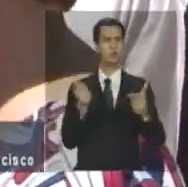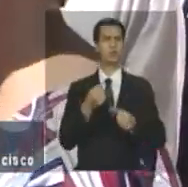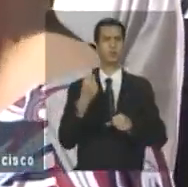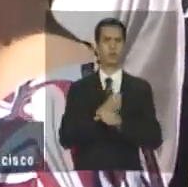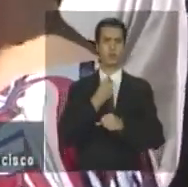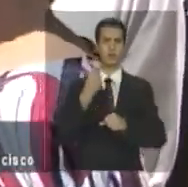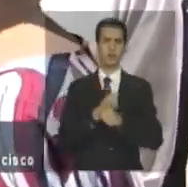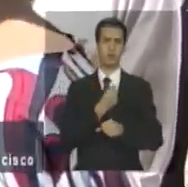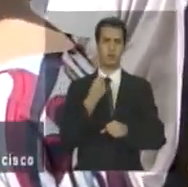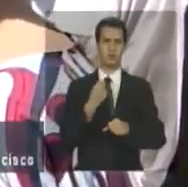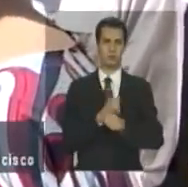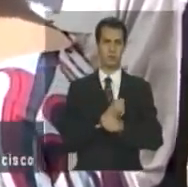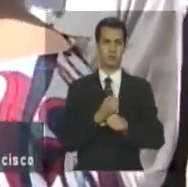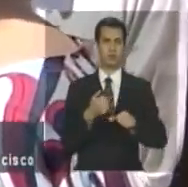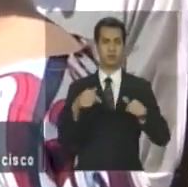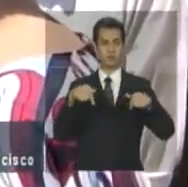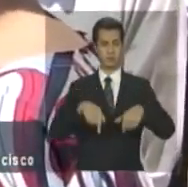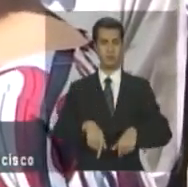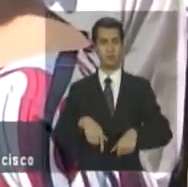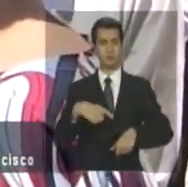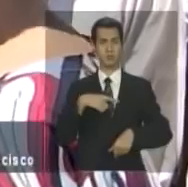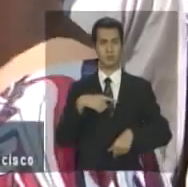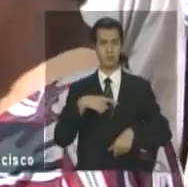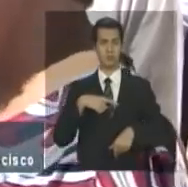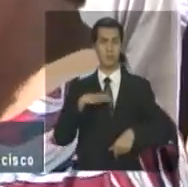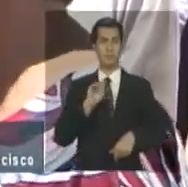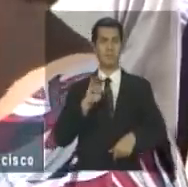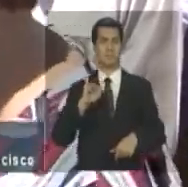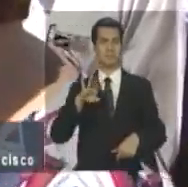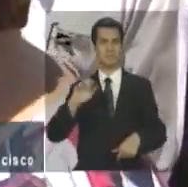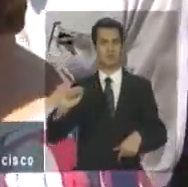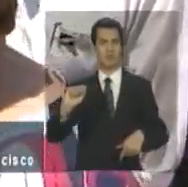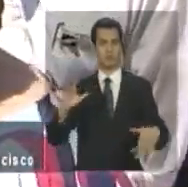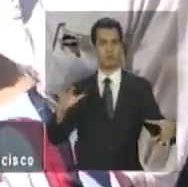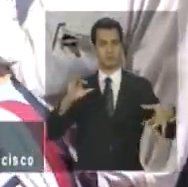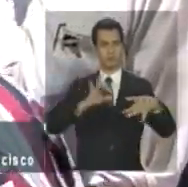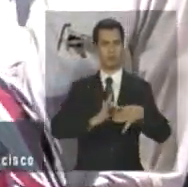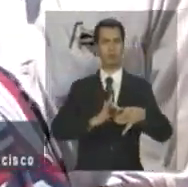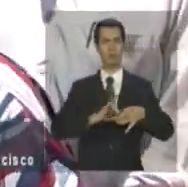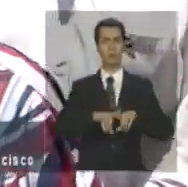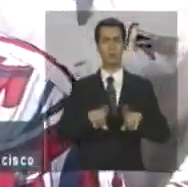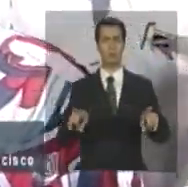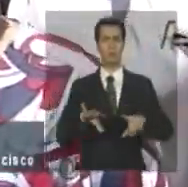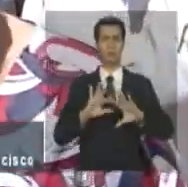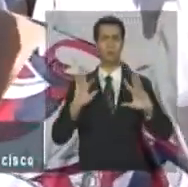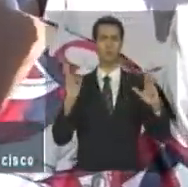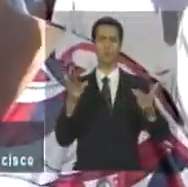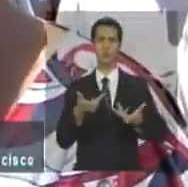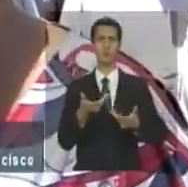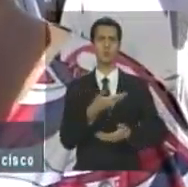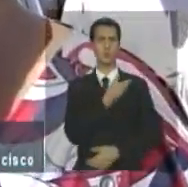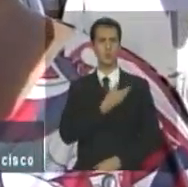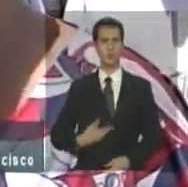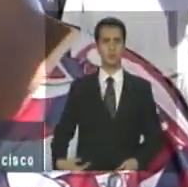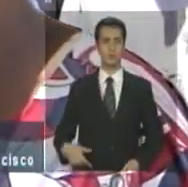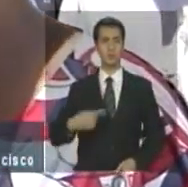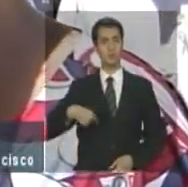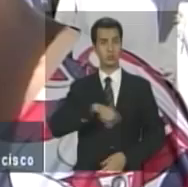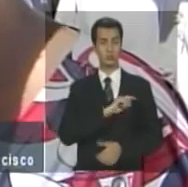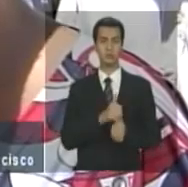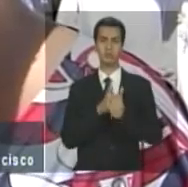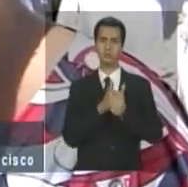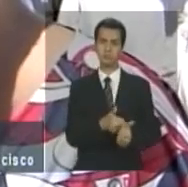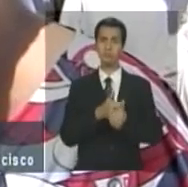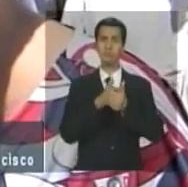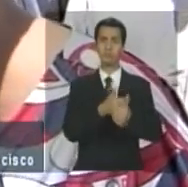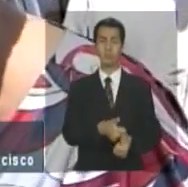aqui na interligação de bacia, mas em todo o governo. Nós monitoramos o governo através